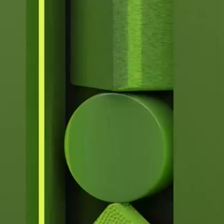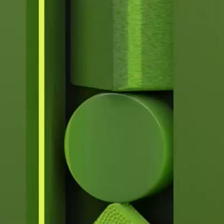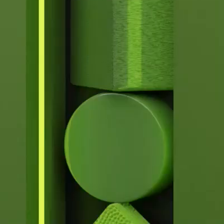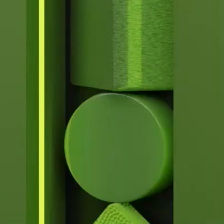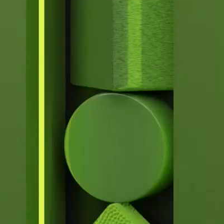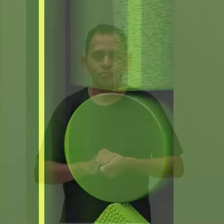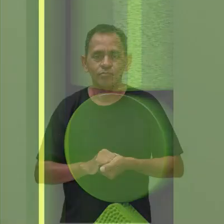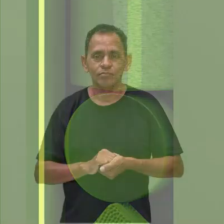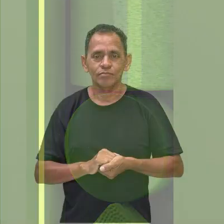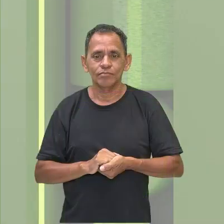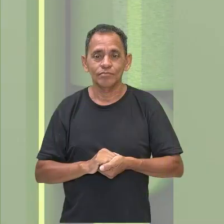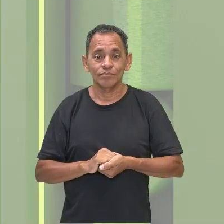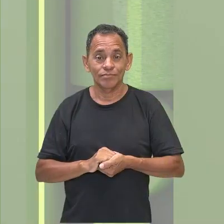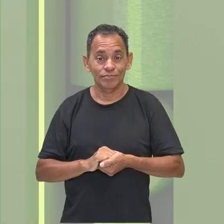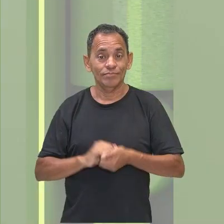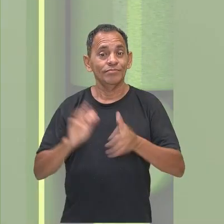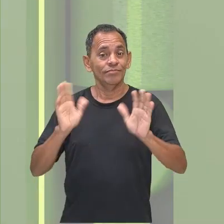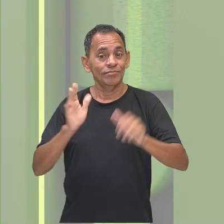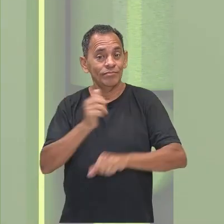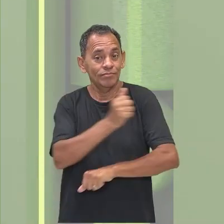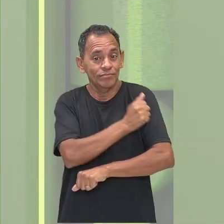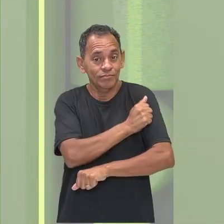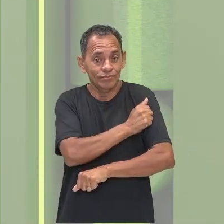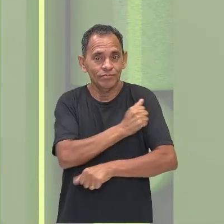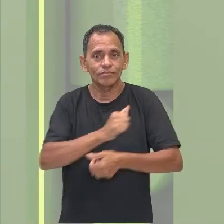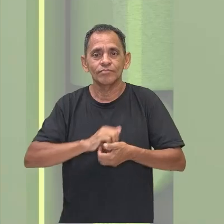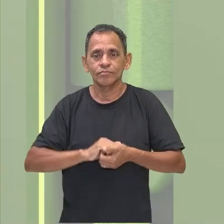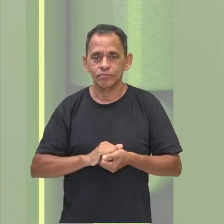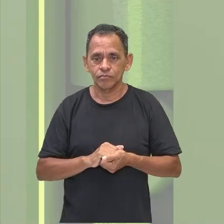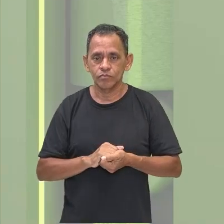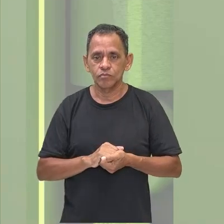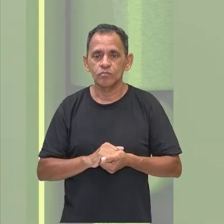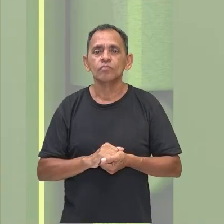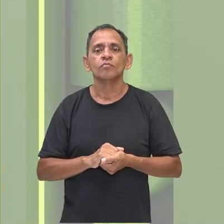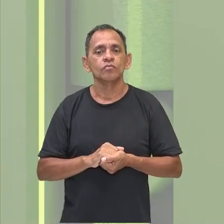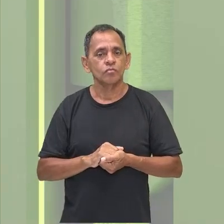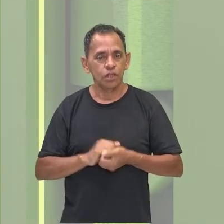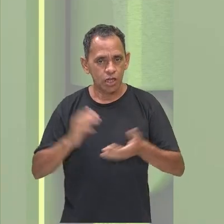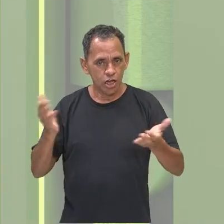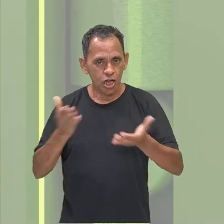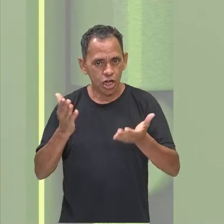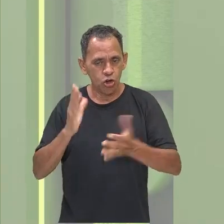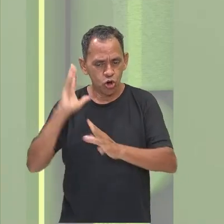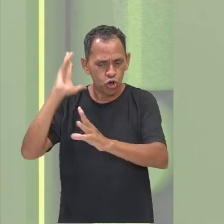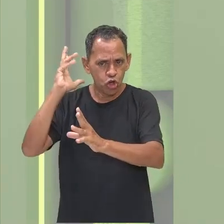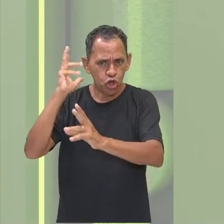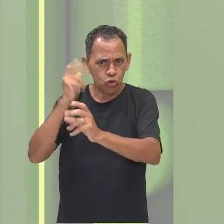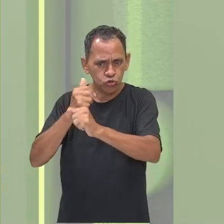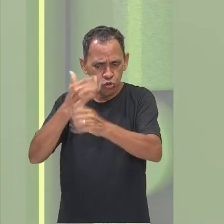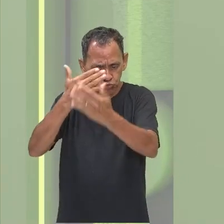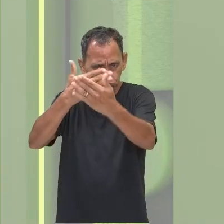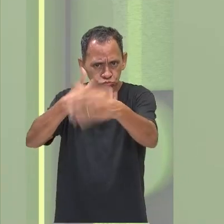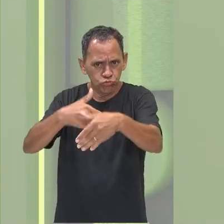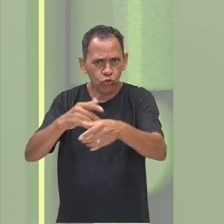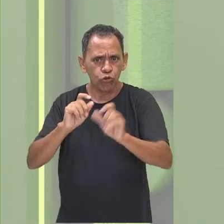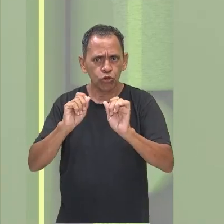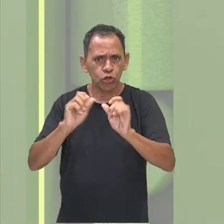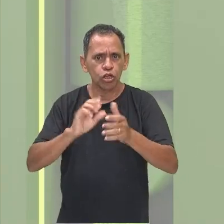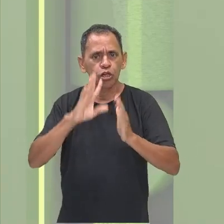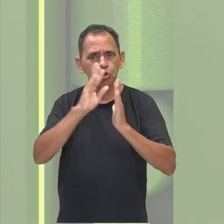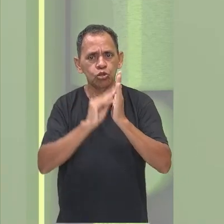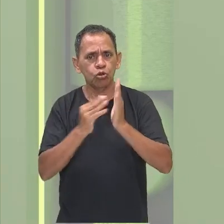aula Olá queridos alunos e queridas alunas esse é o momento de nós revisarmos o conteúdo anteriormente